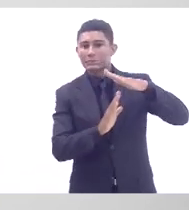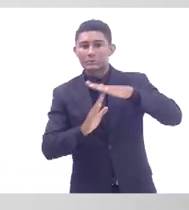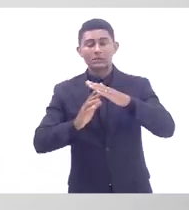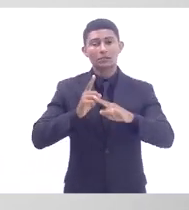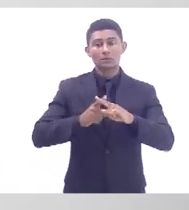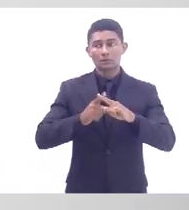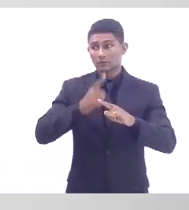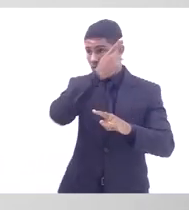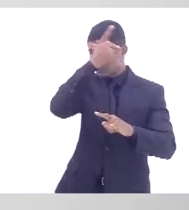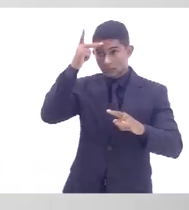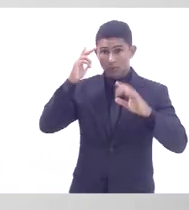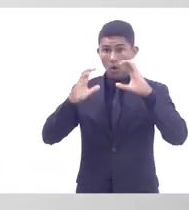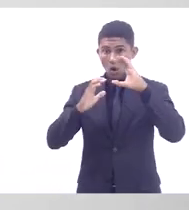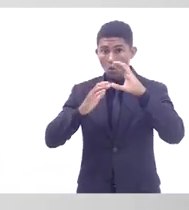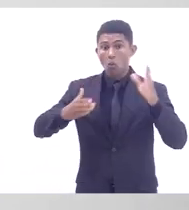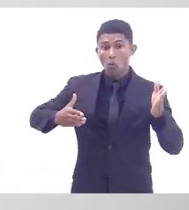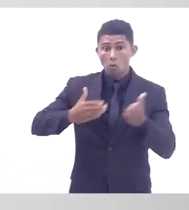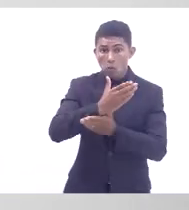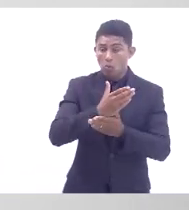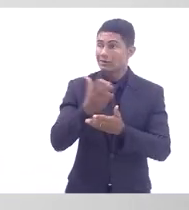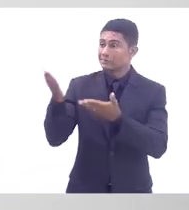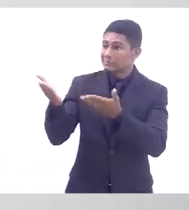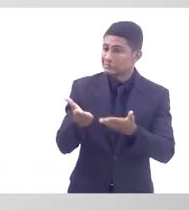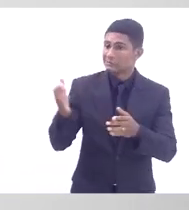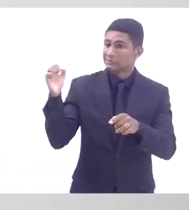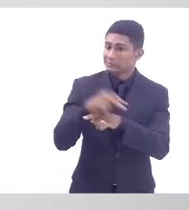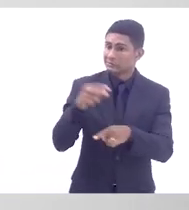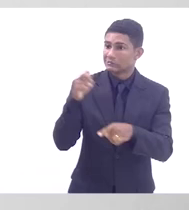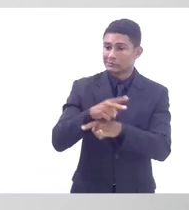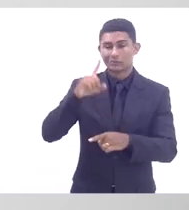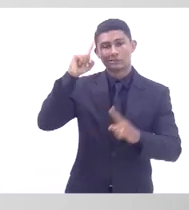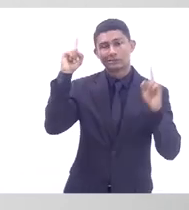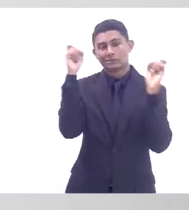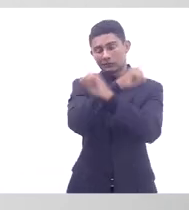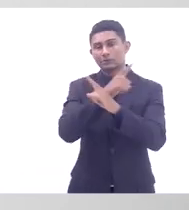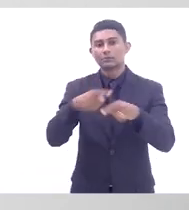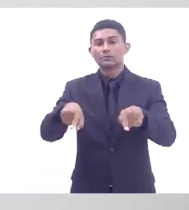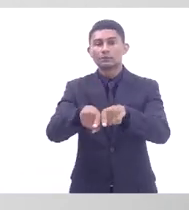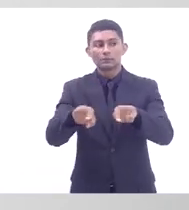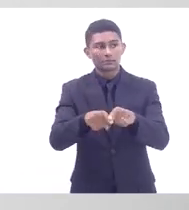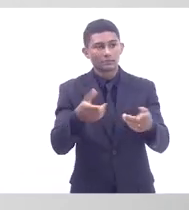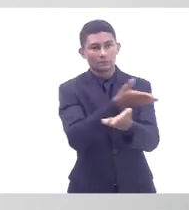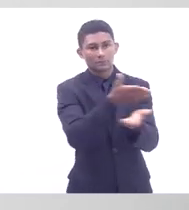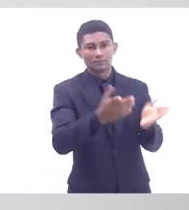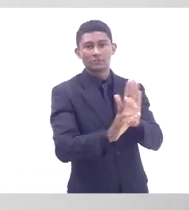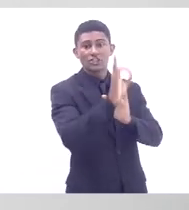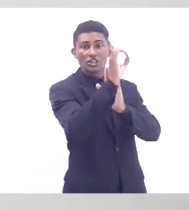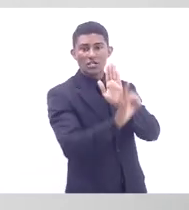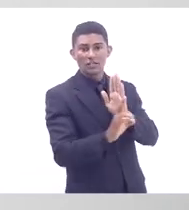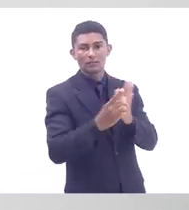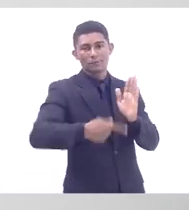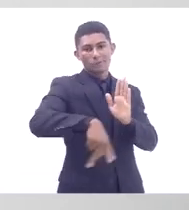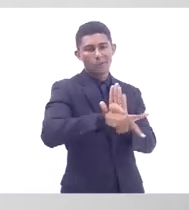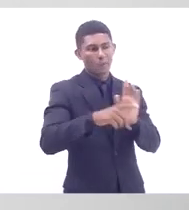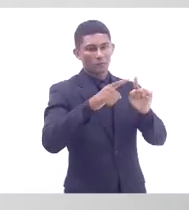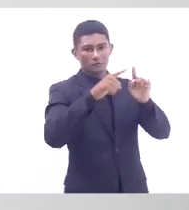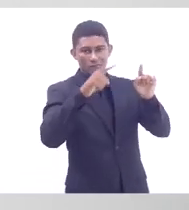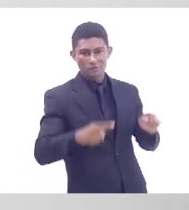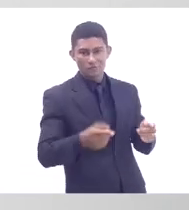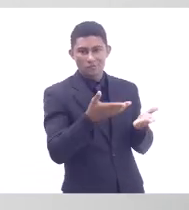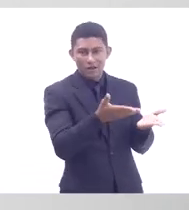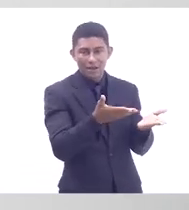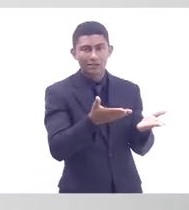concursados uma série de dificuldades com relação a garantia inclusive de direitos consolidados dos Servidores que são